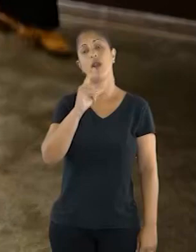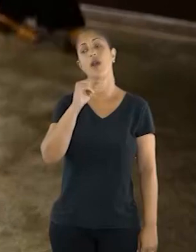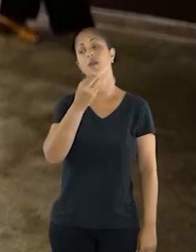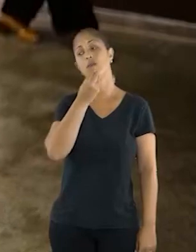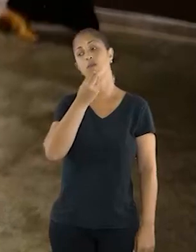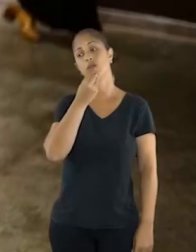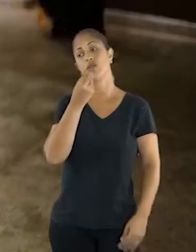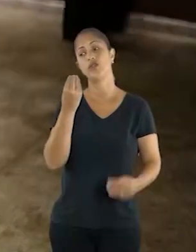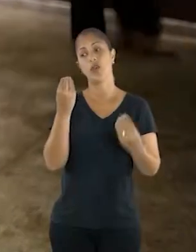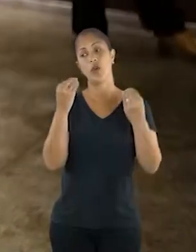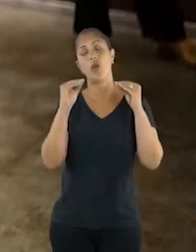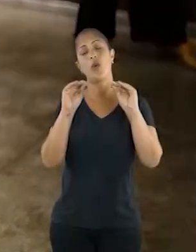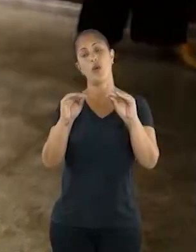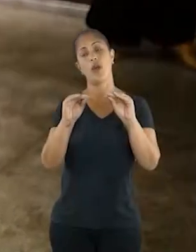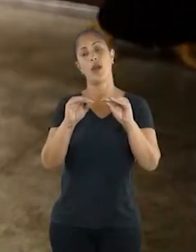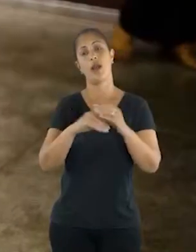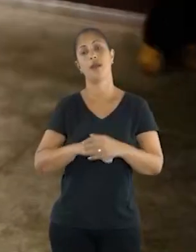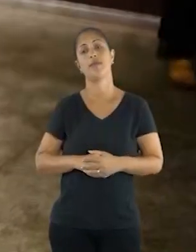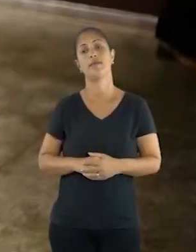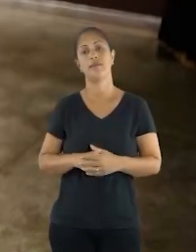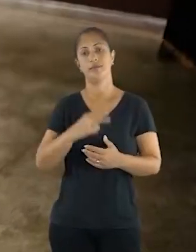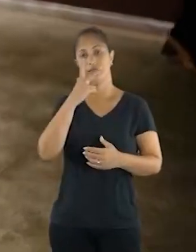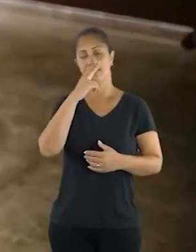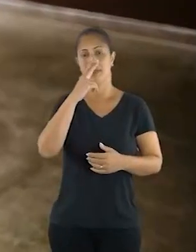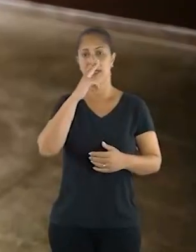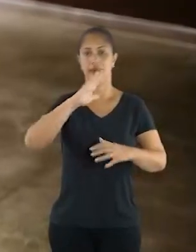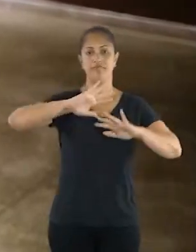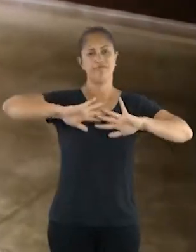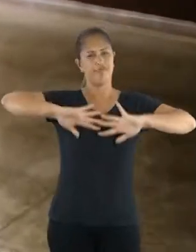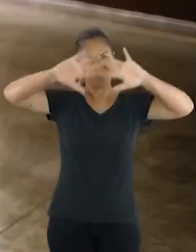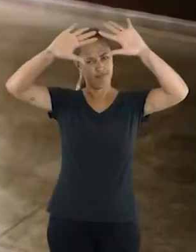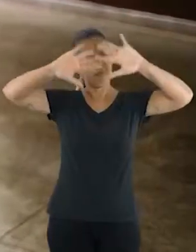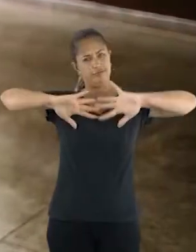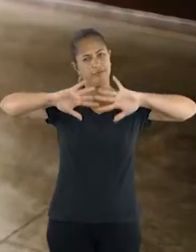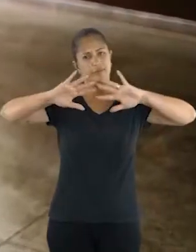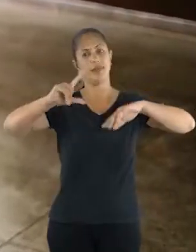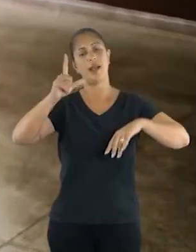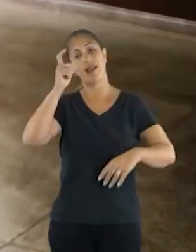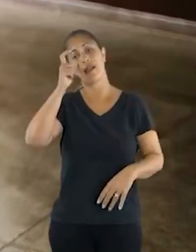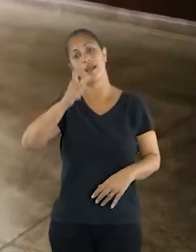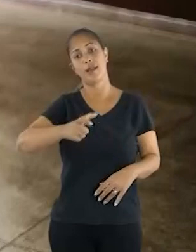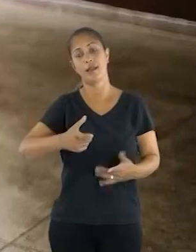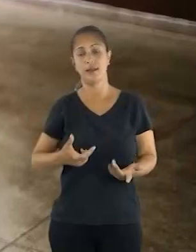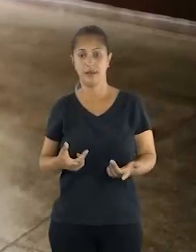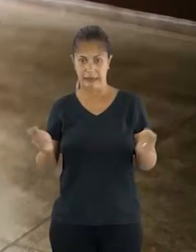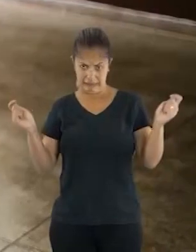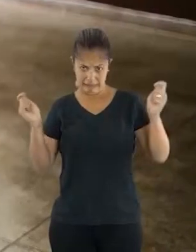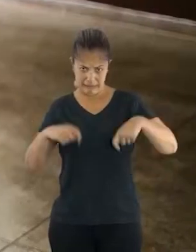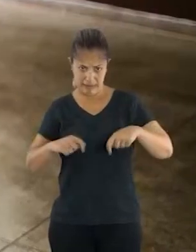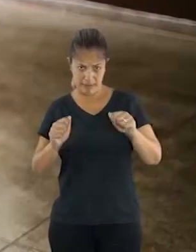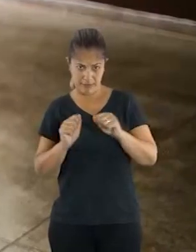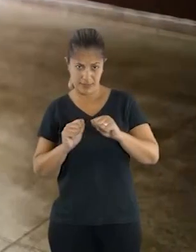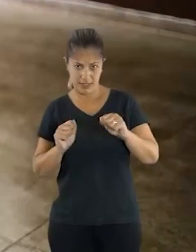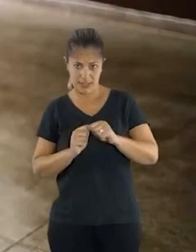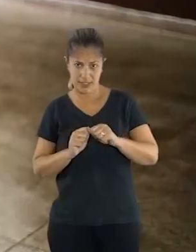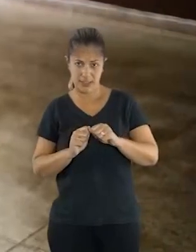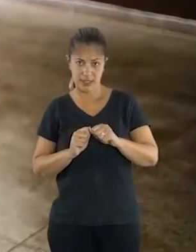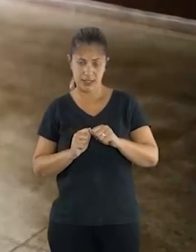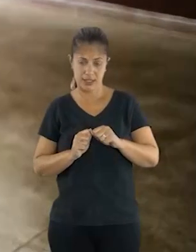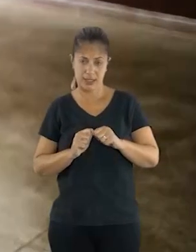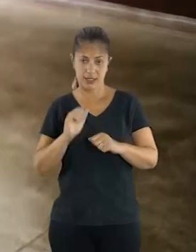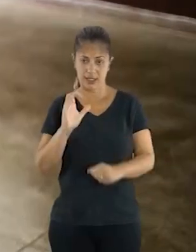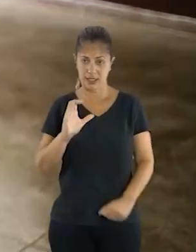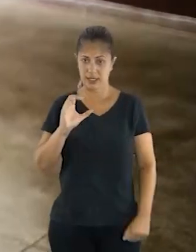podia colocar de pé ali naquele pedaço que é tão interessante. Será que dá para fazer